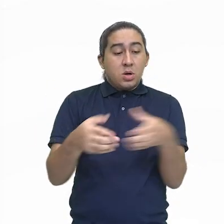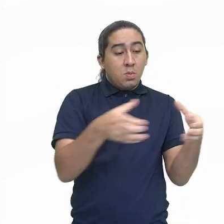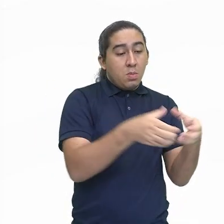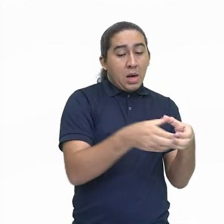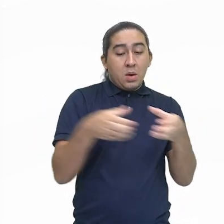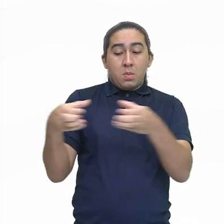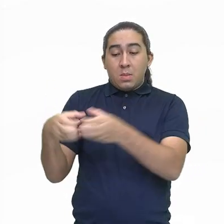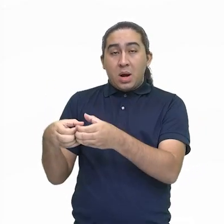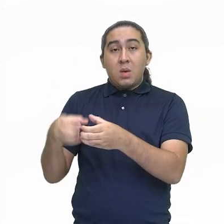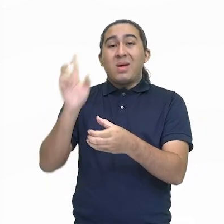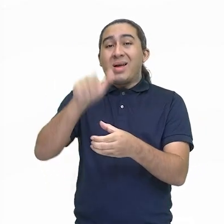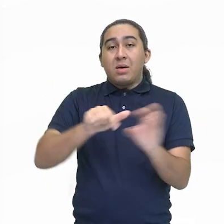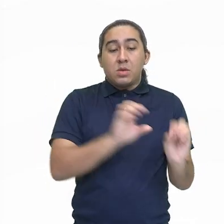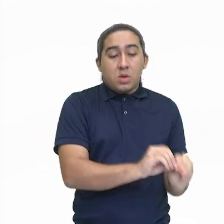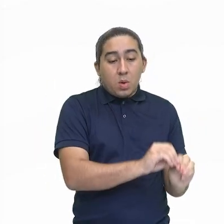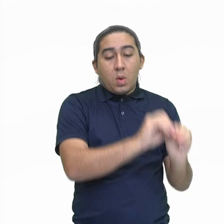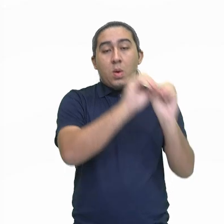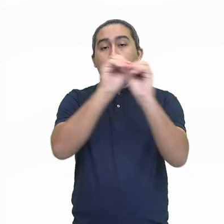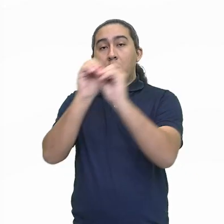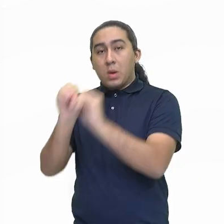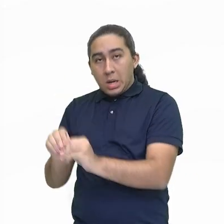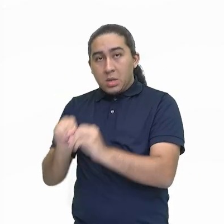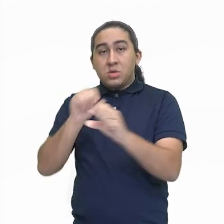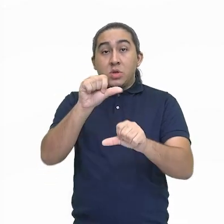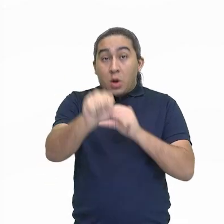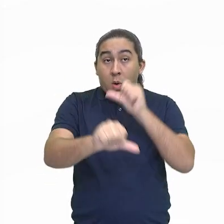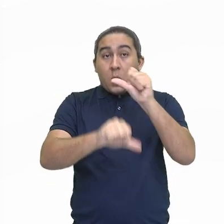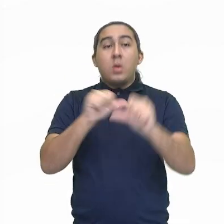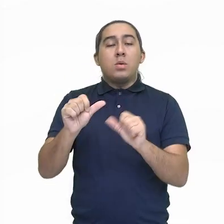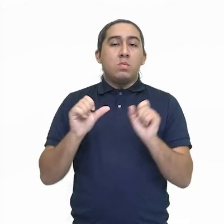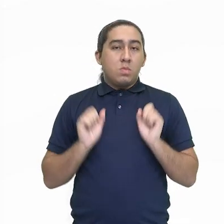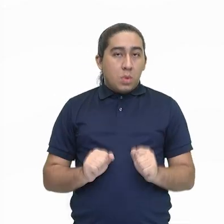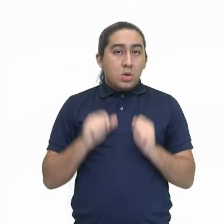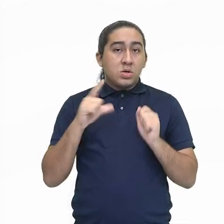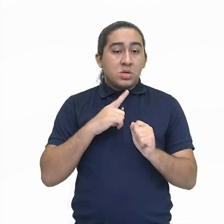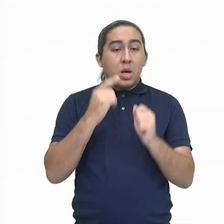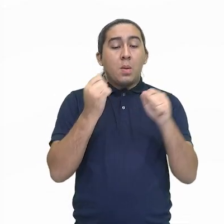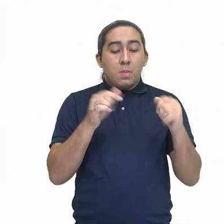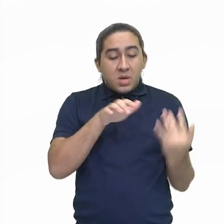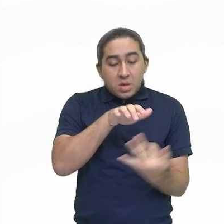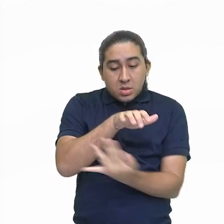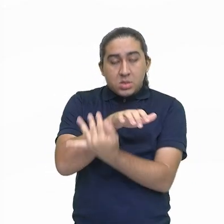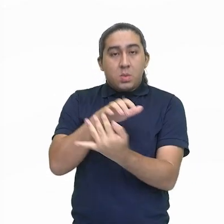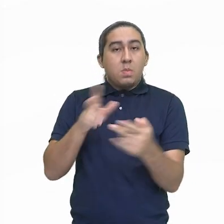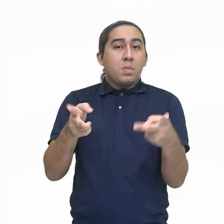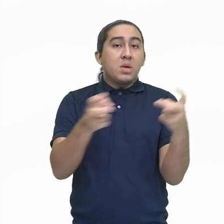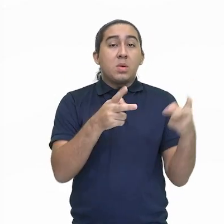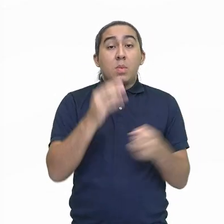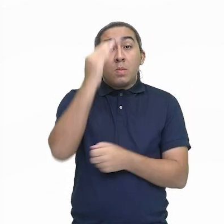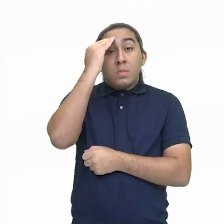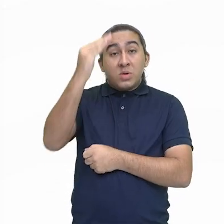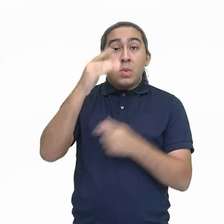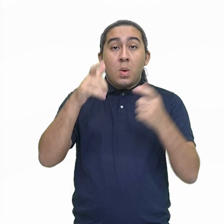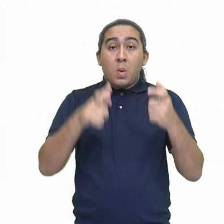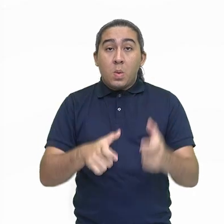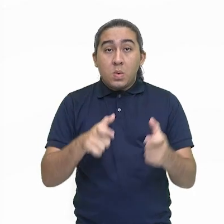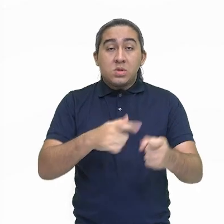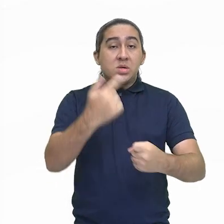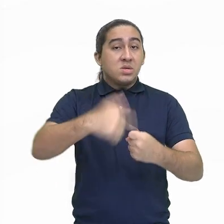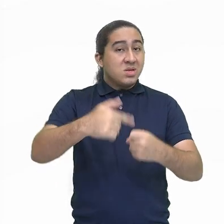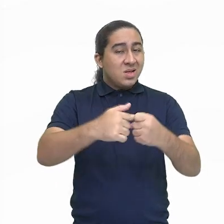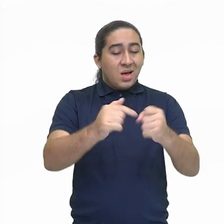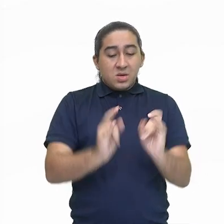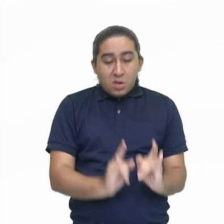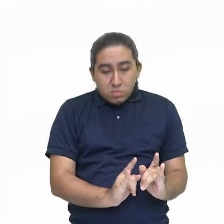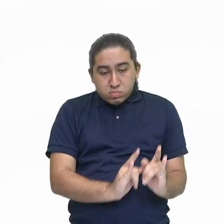eu posso ter esse processo de migração e eu observo isso principalmente nas grandes cidades, né, onde